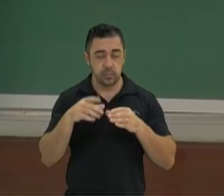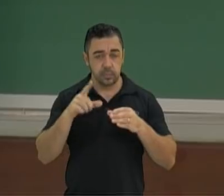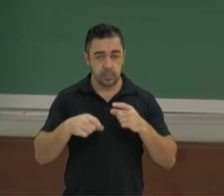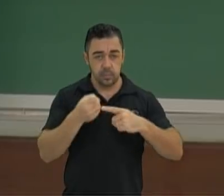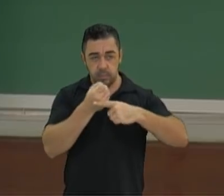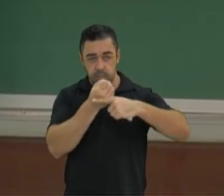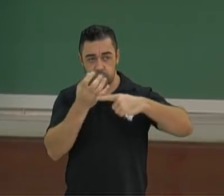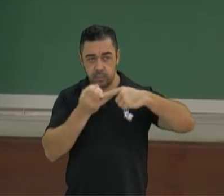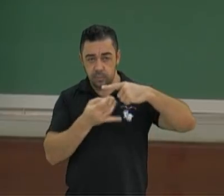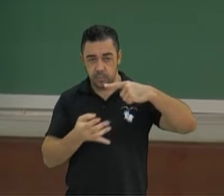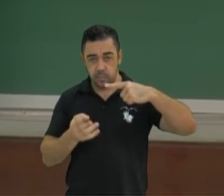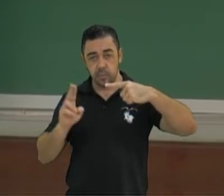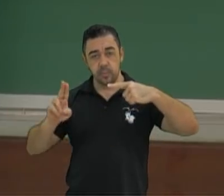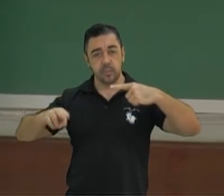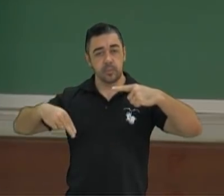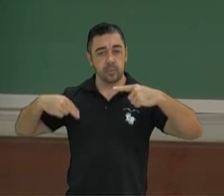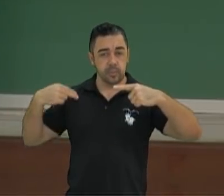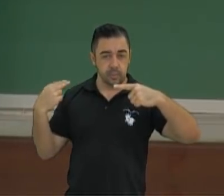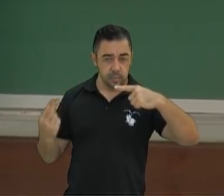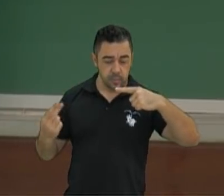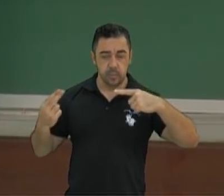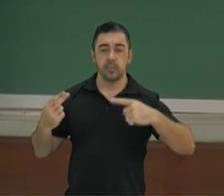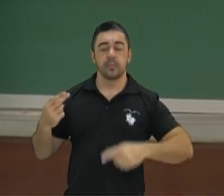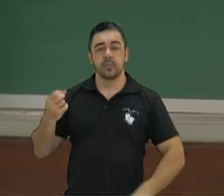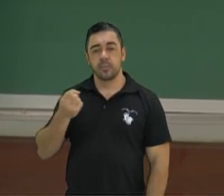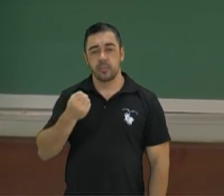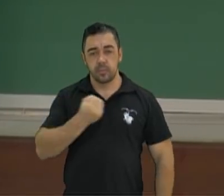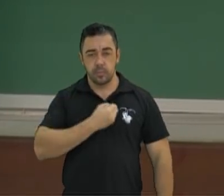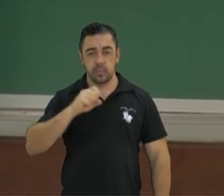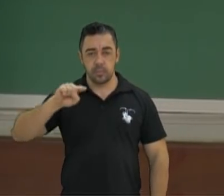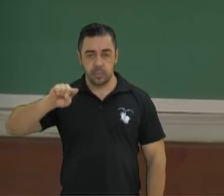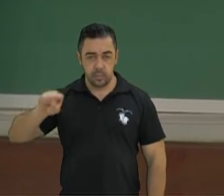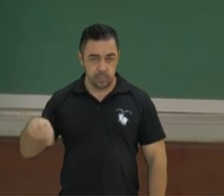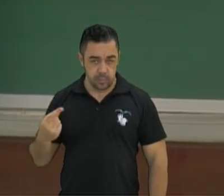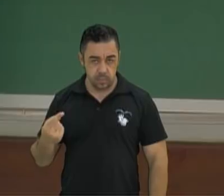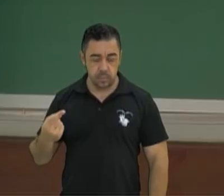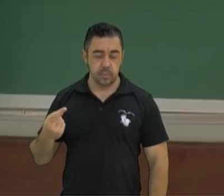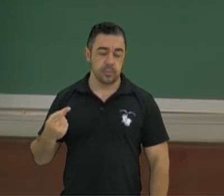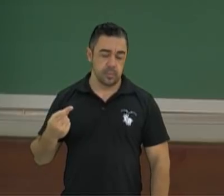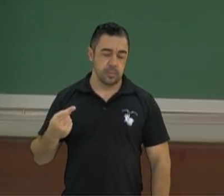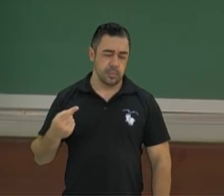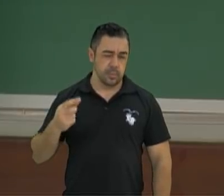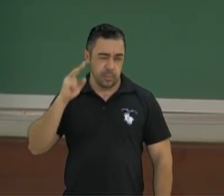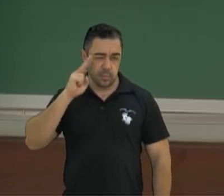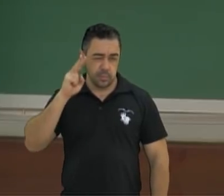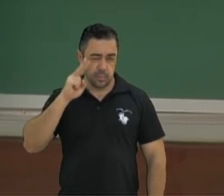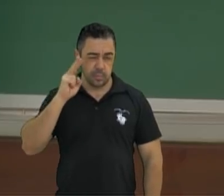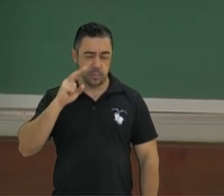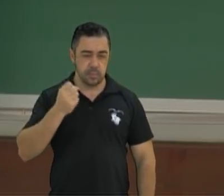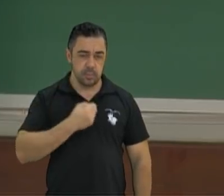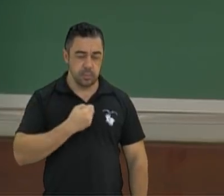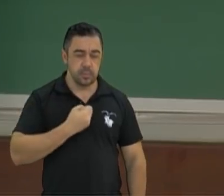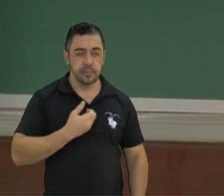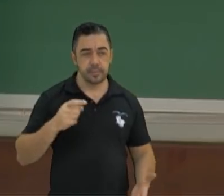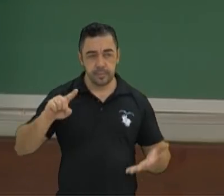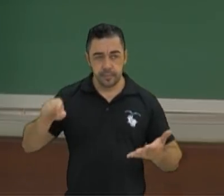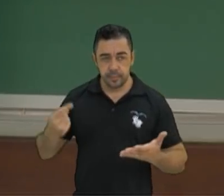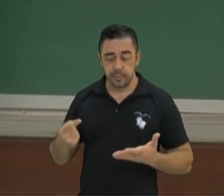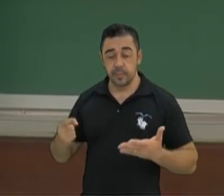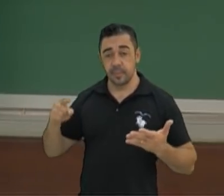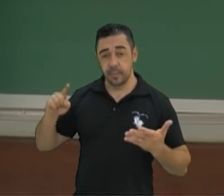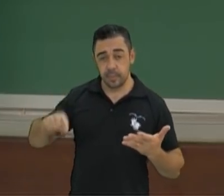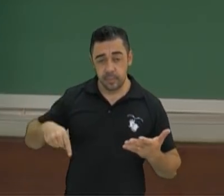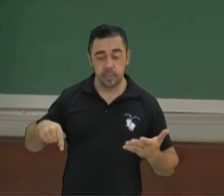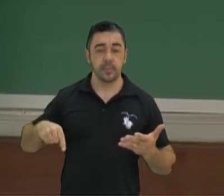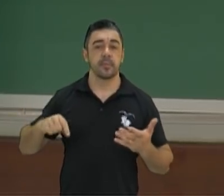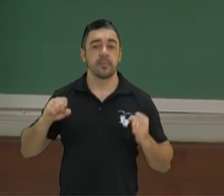escritos em forma fracionária ou em forma decimal. Em forma decimal é aquele númerozinho que tem vírgula, tá? E esse número